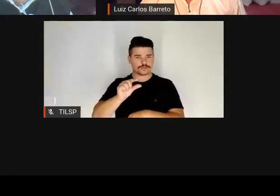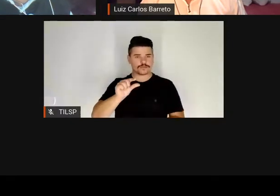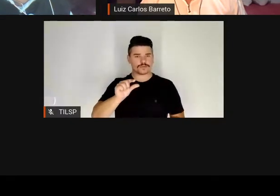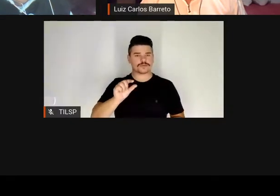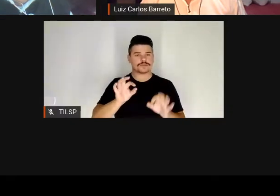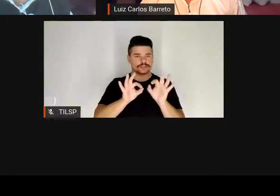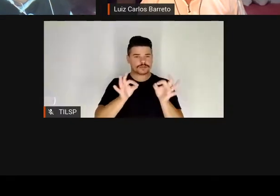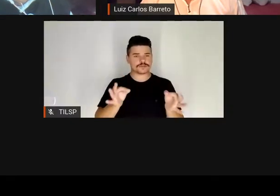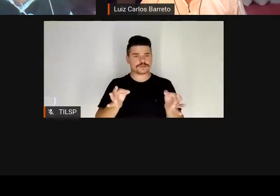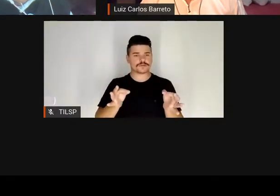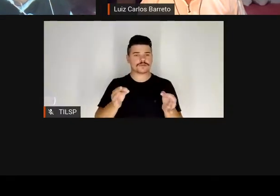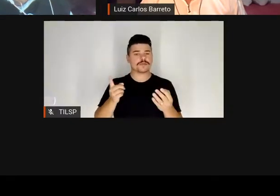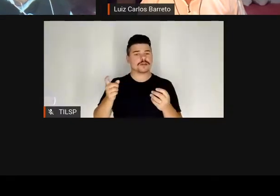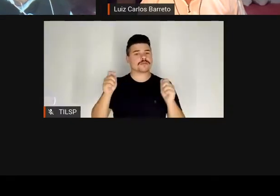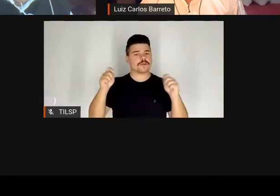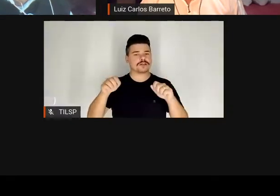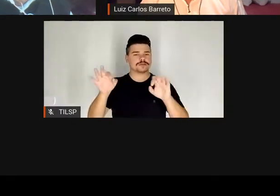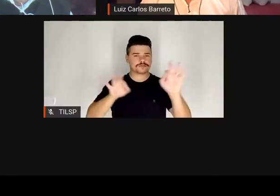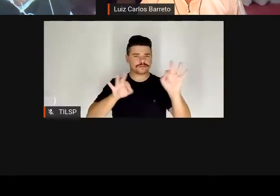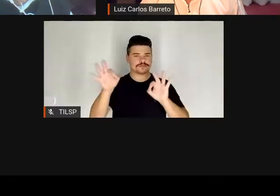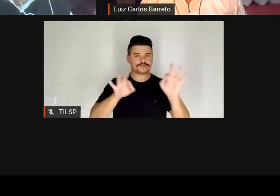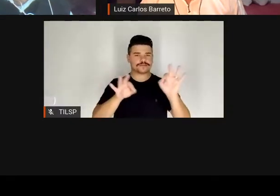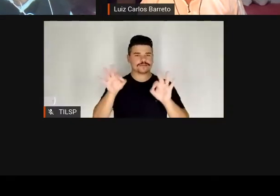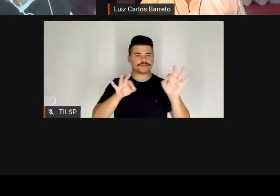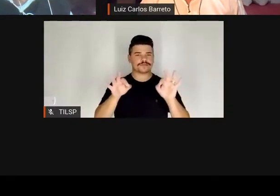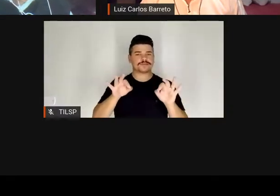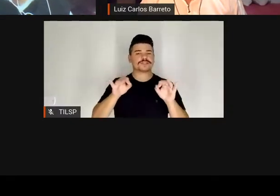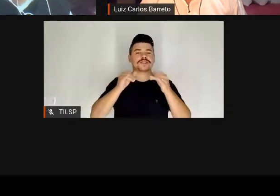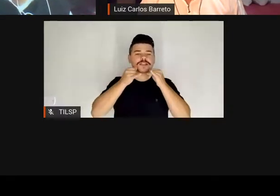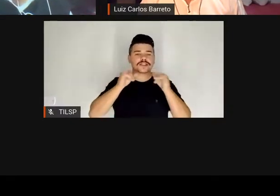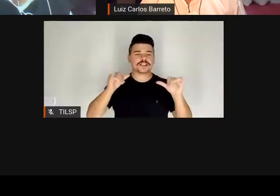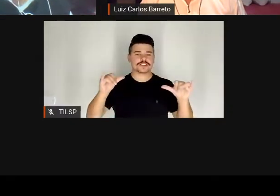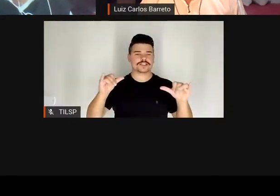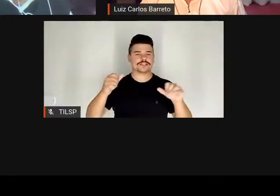essa questão possa ser, né, trabalhada,